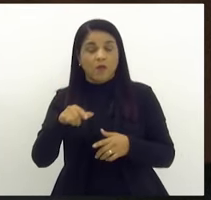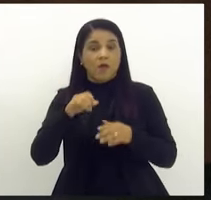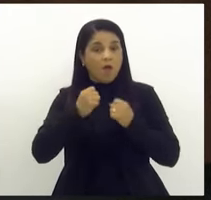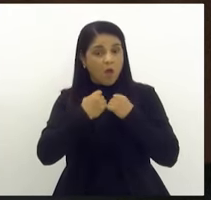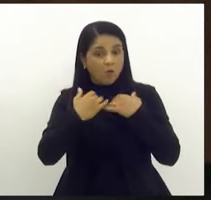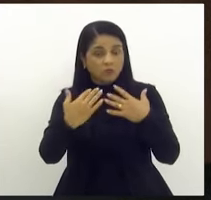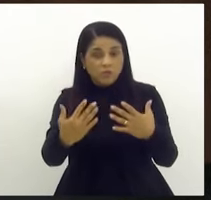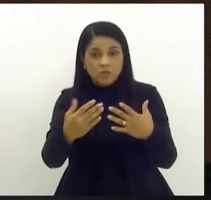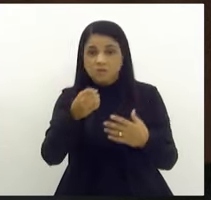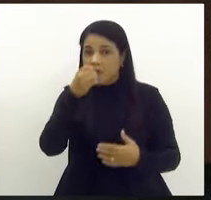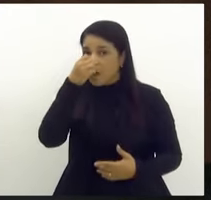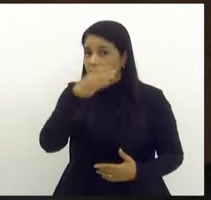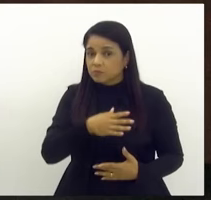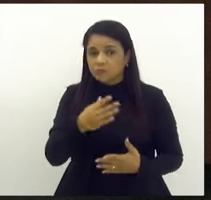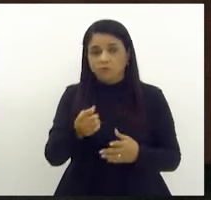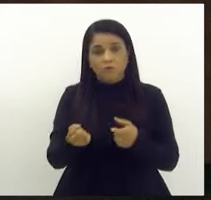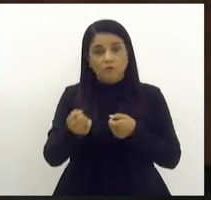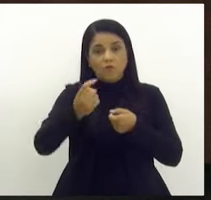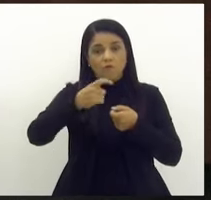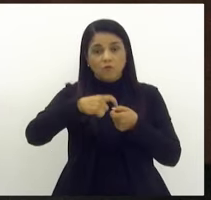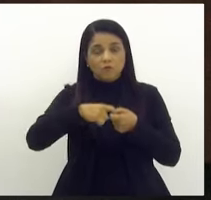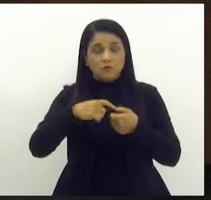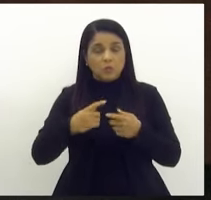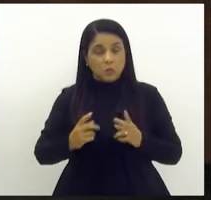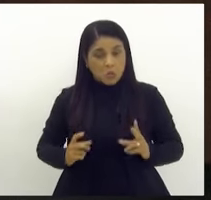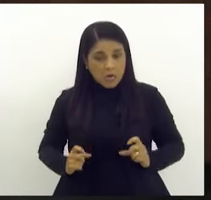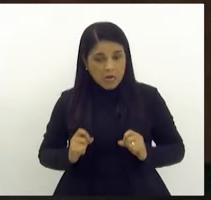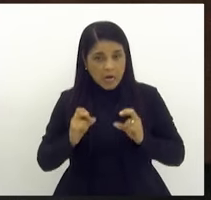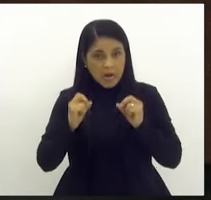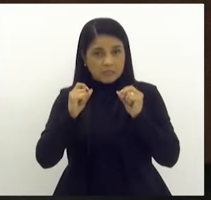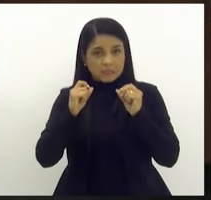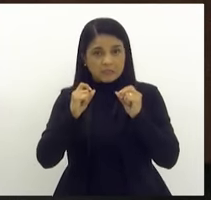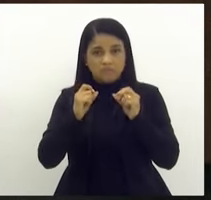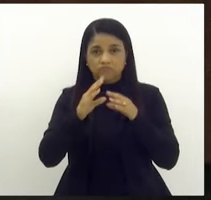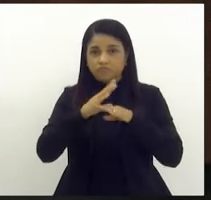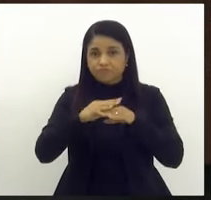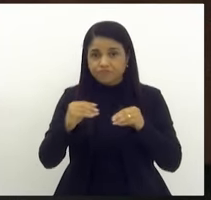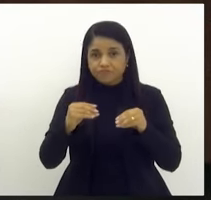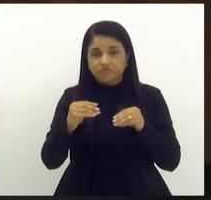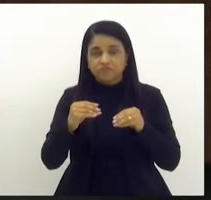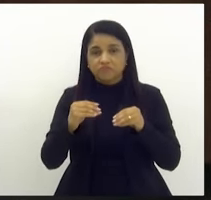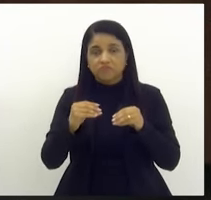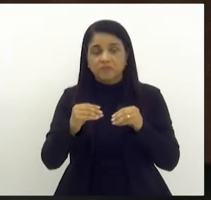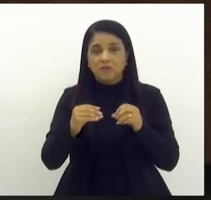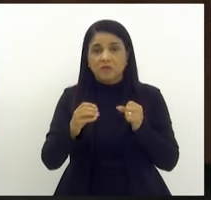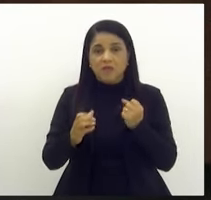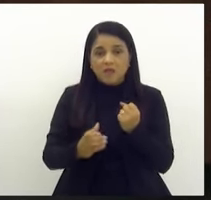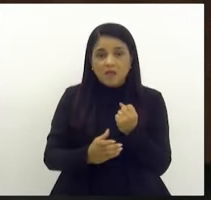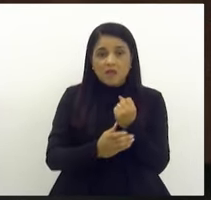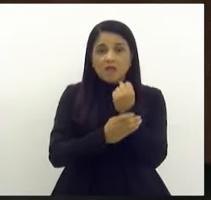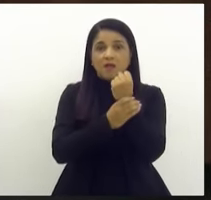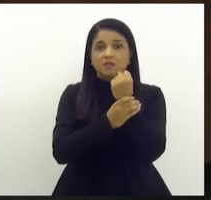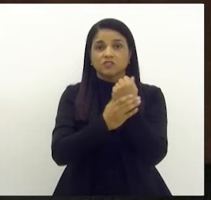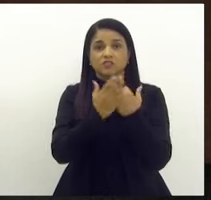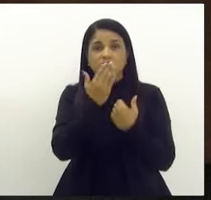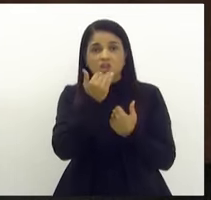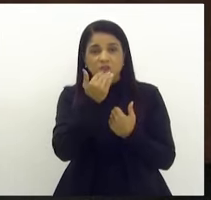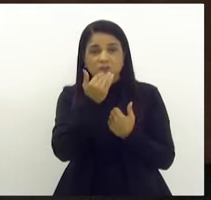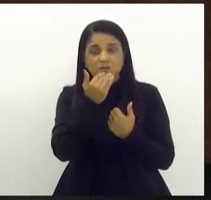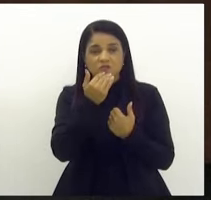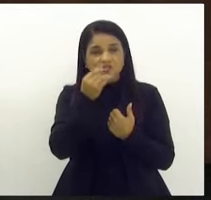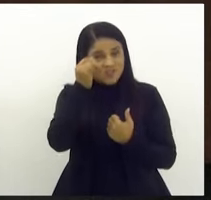retrocesso porque não adianta a gente curar o câncer e e garantir alimentos que ao contrário de